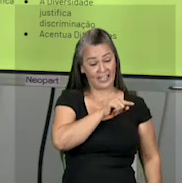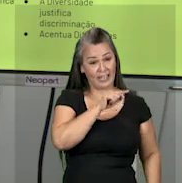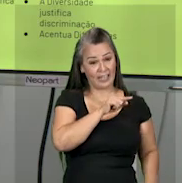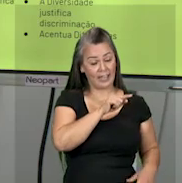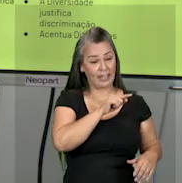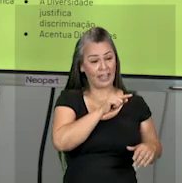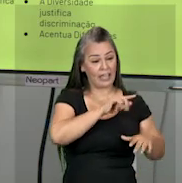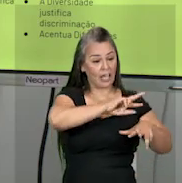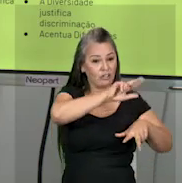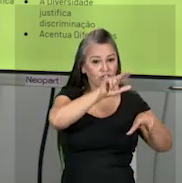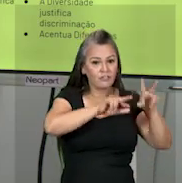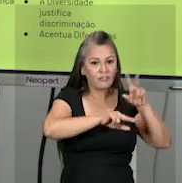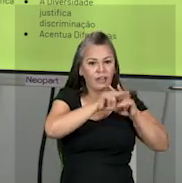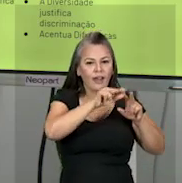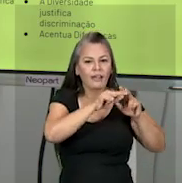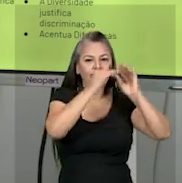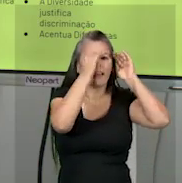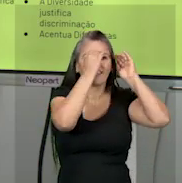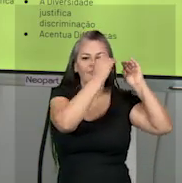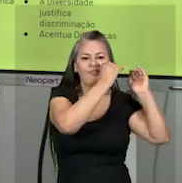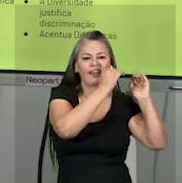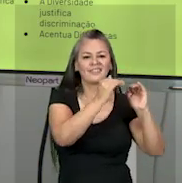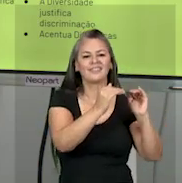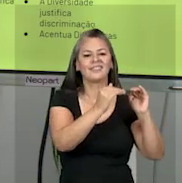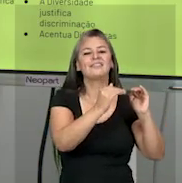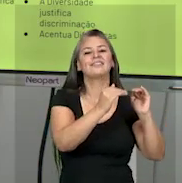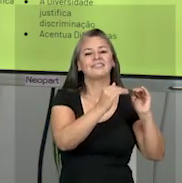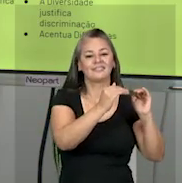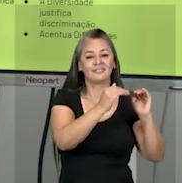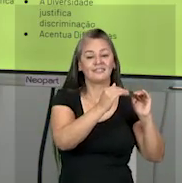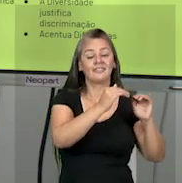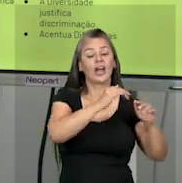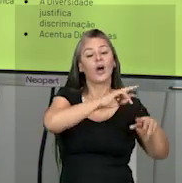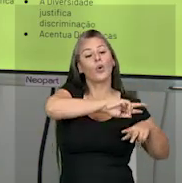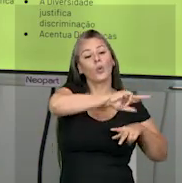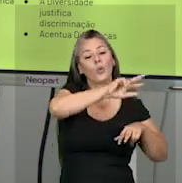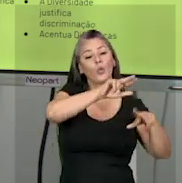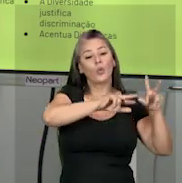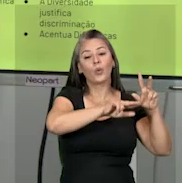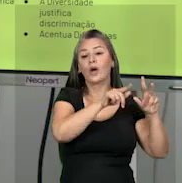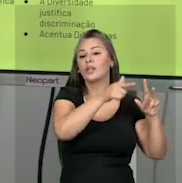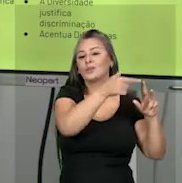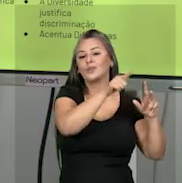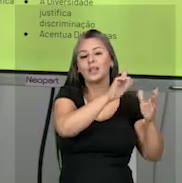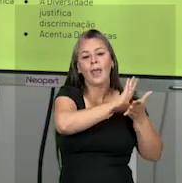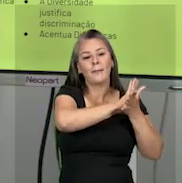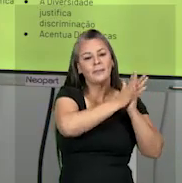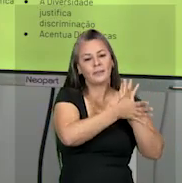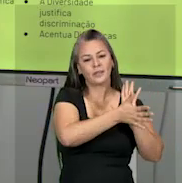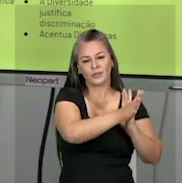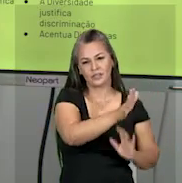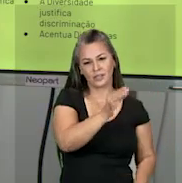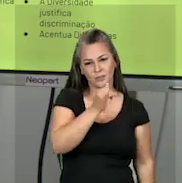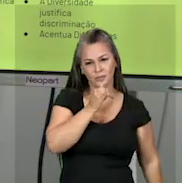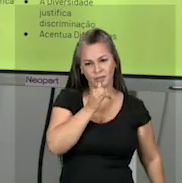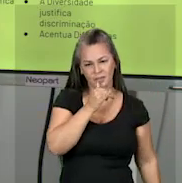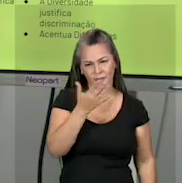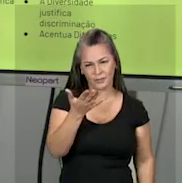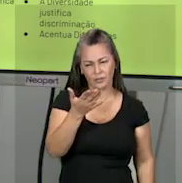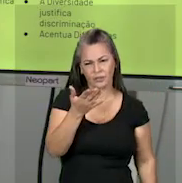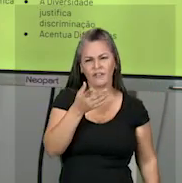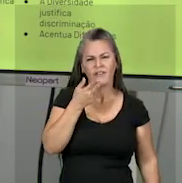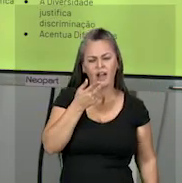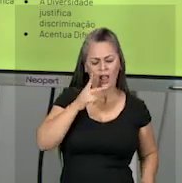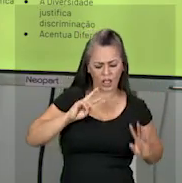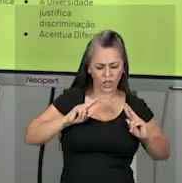não é problemática, ela é positiva. A diversidade ela não justifica discriminações. Então, quando a gente fala que todo cidadão é